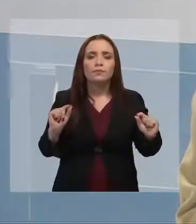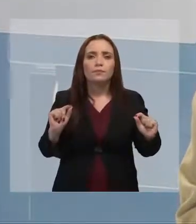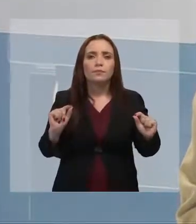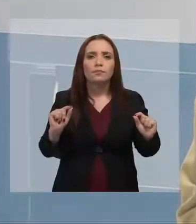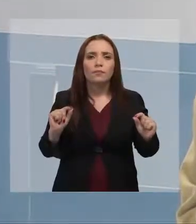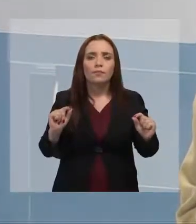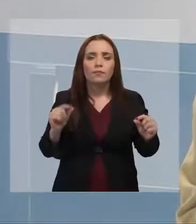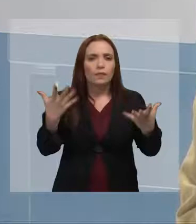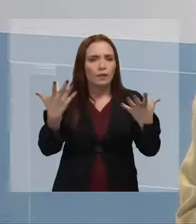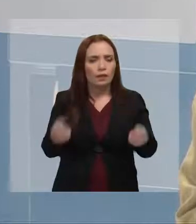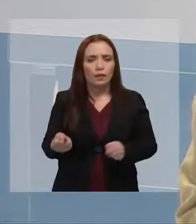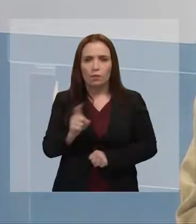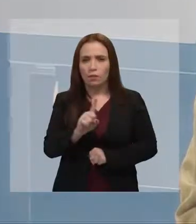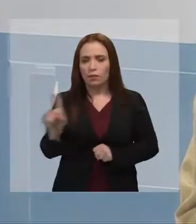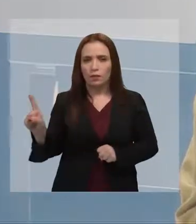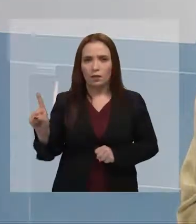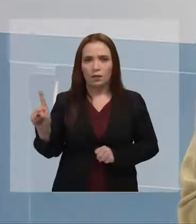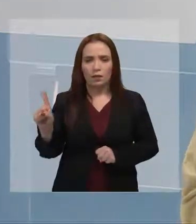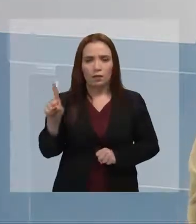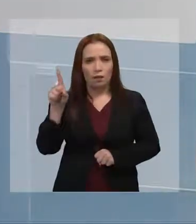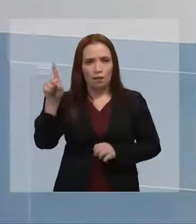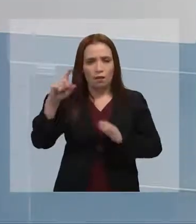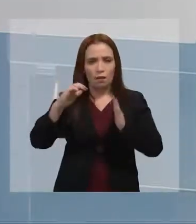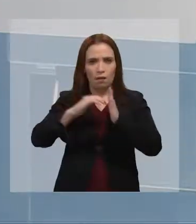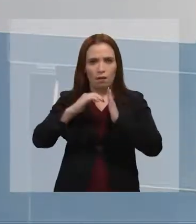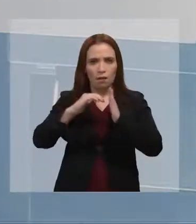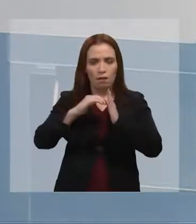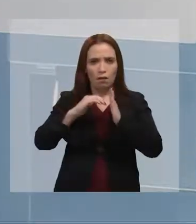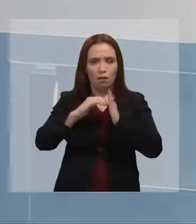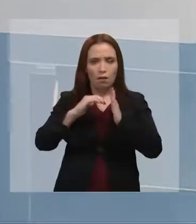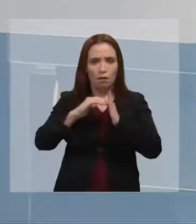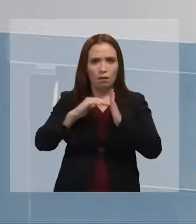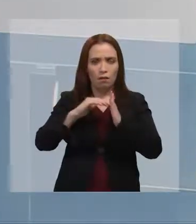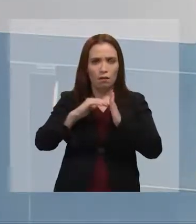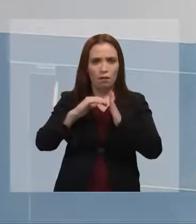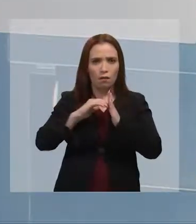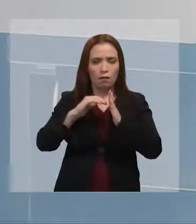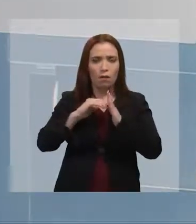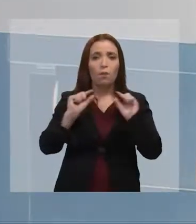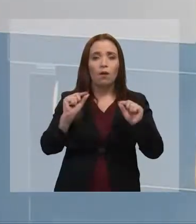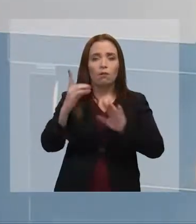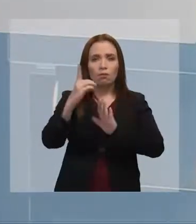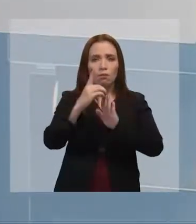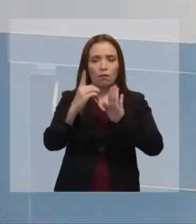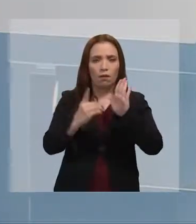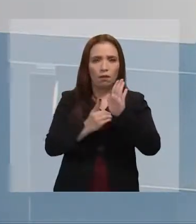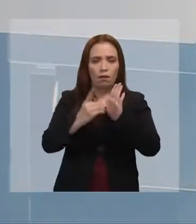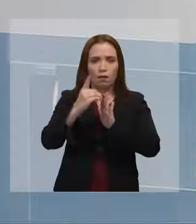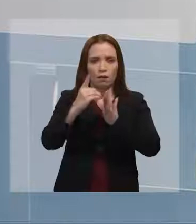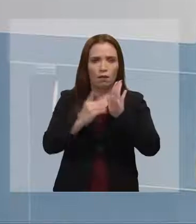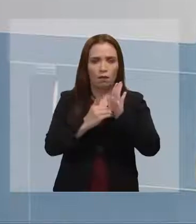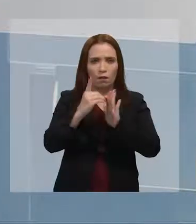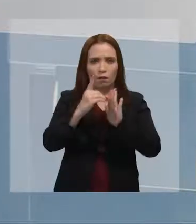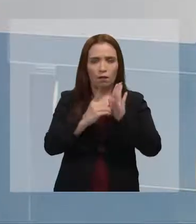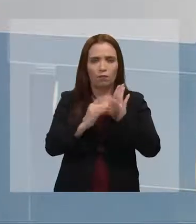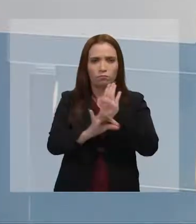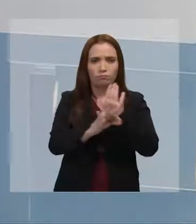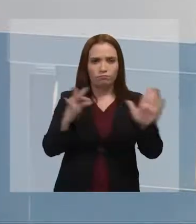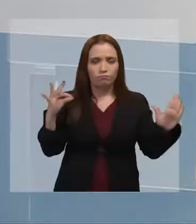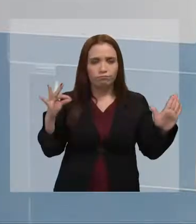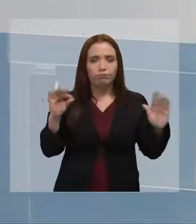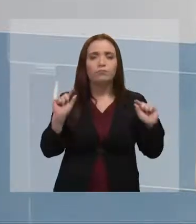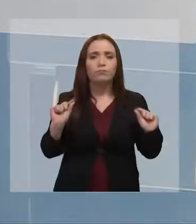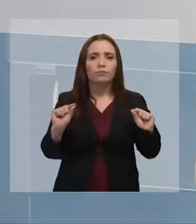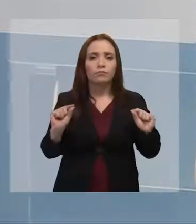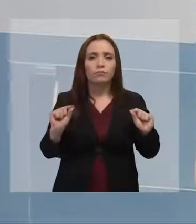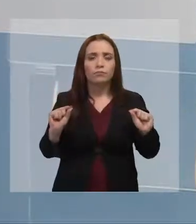a não aceitação, a negação do Congresso Nacional da medida, do decreto, né? Foi um decreto que